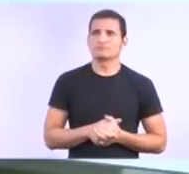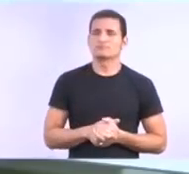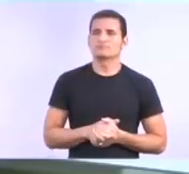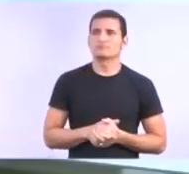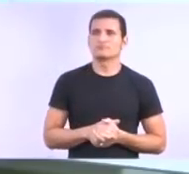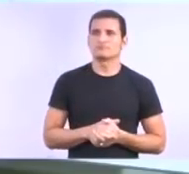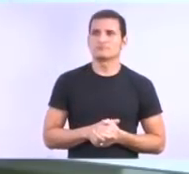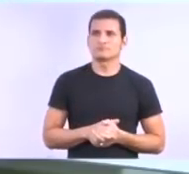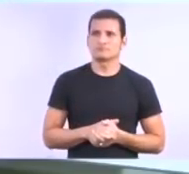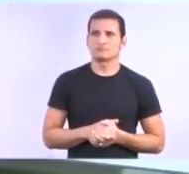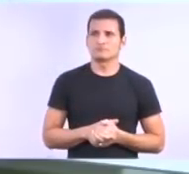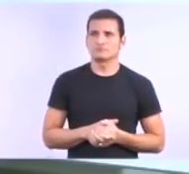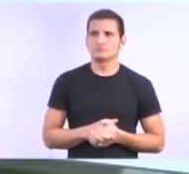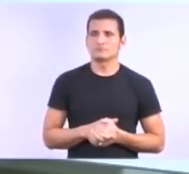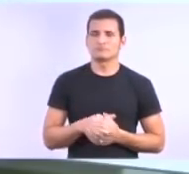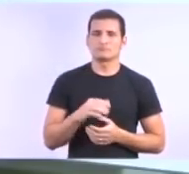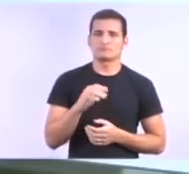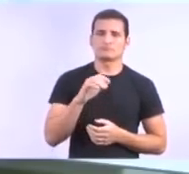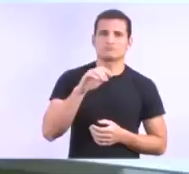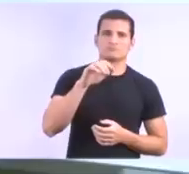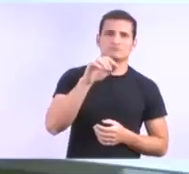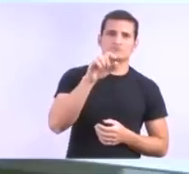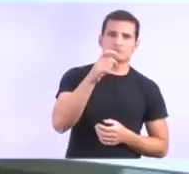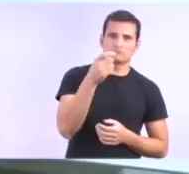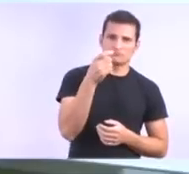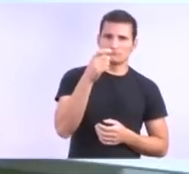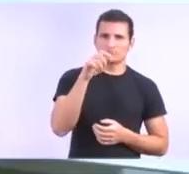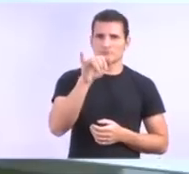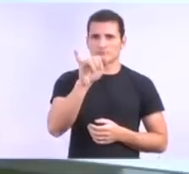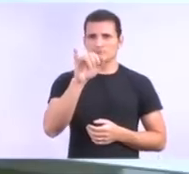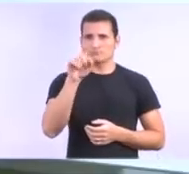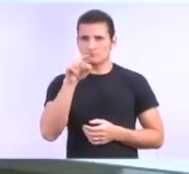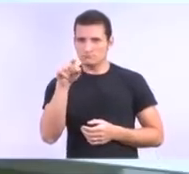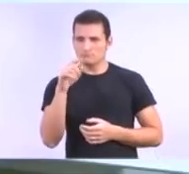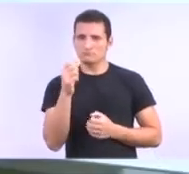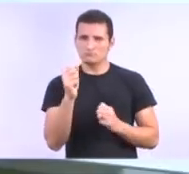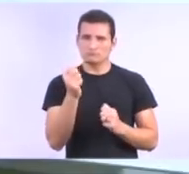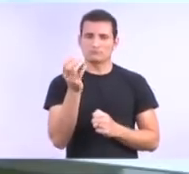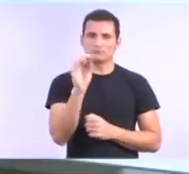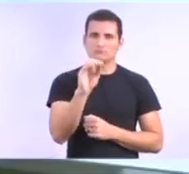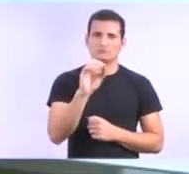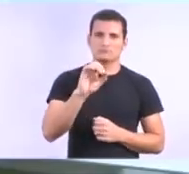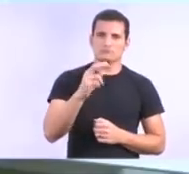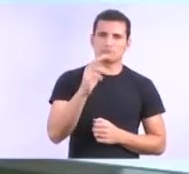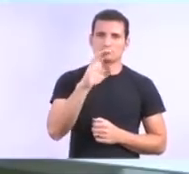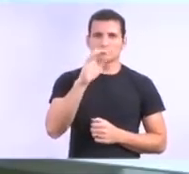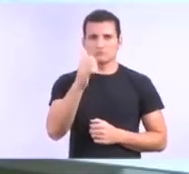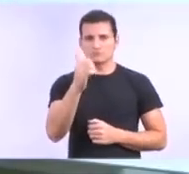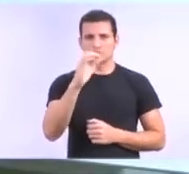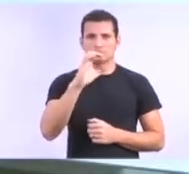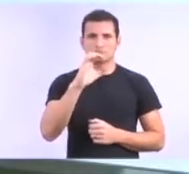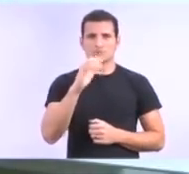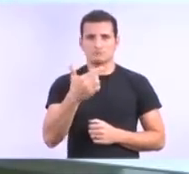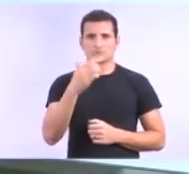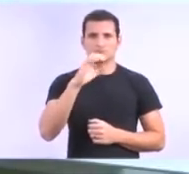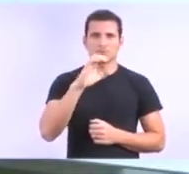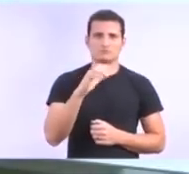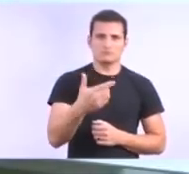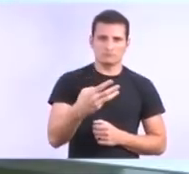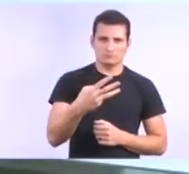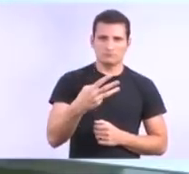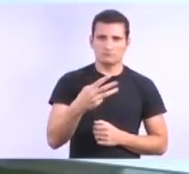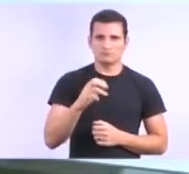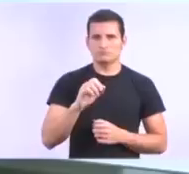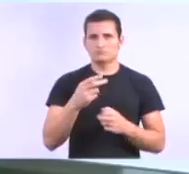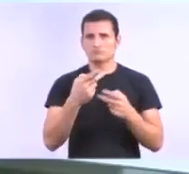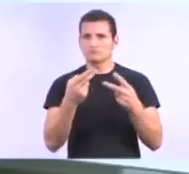etc. Eu poderia ter colocado XYZ, como coloquei agora lá no quadro. Ou poderia ser C1, C2, C3, ou poderia ter o nome do objeto